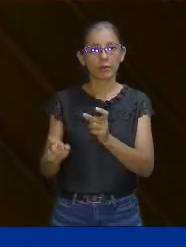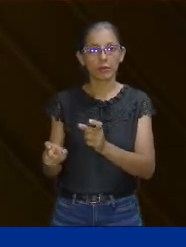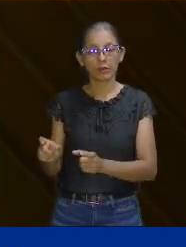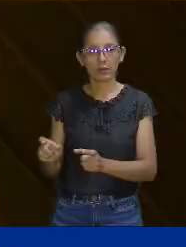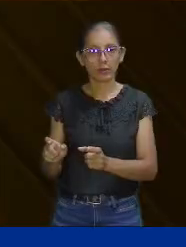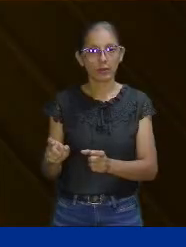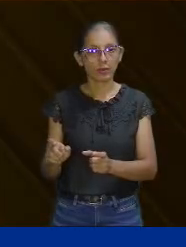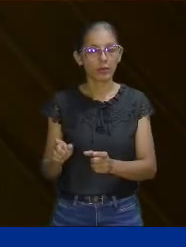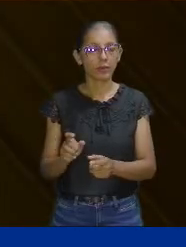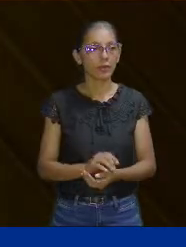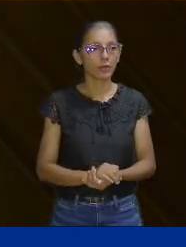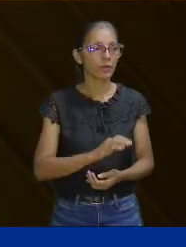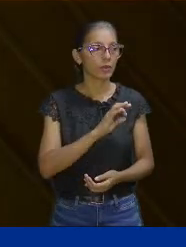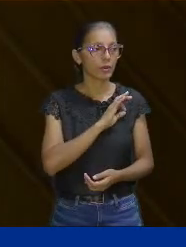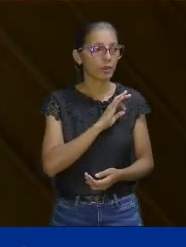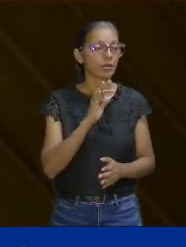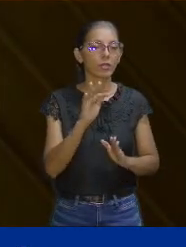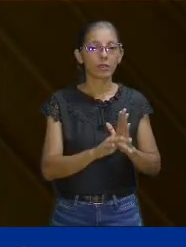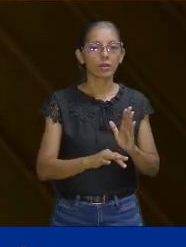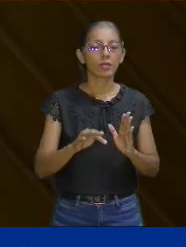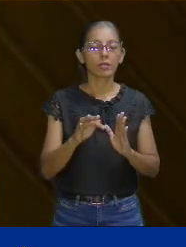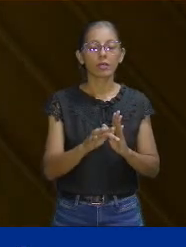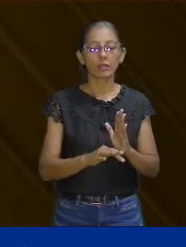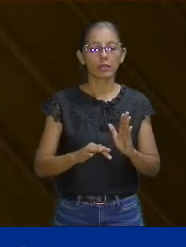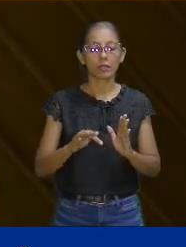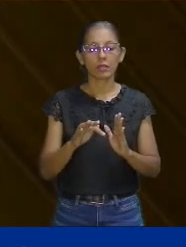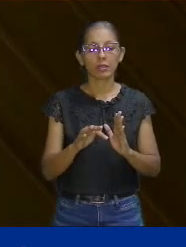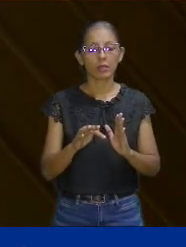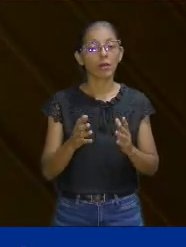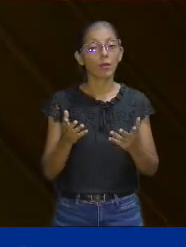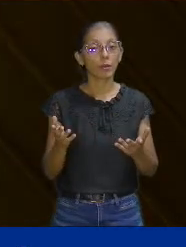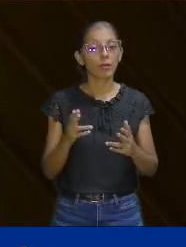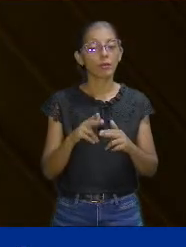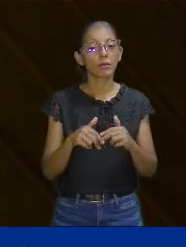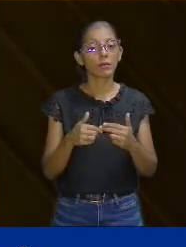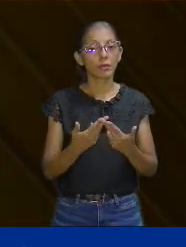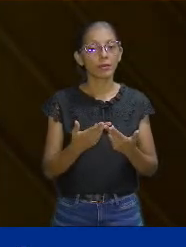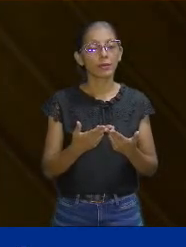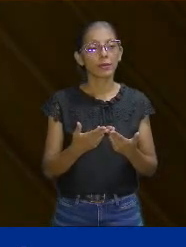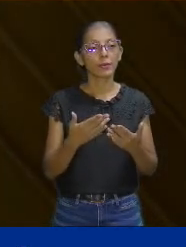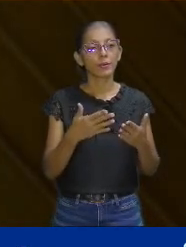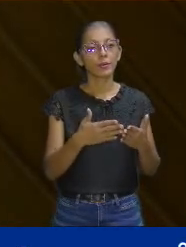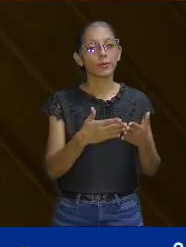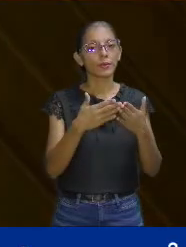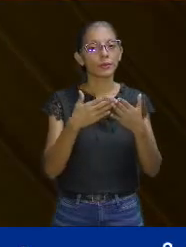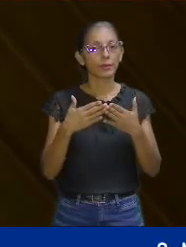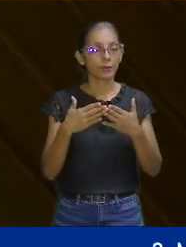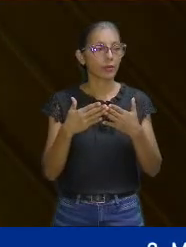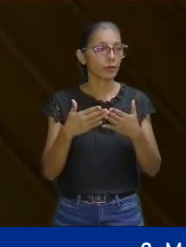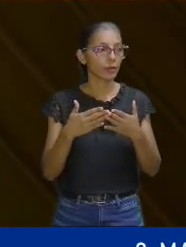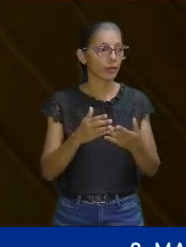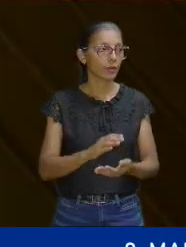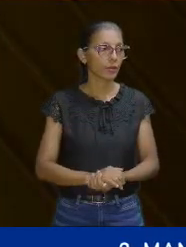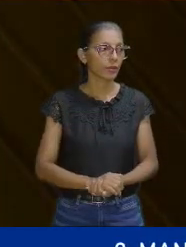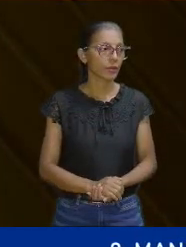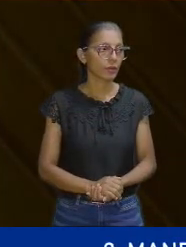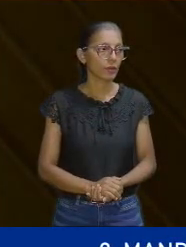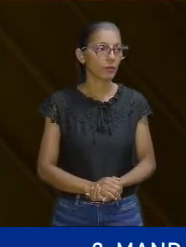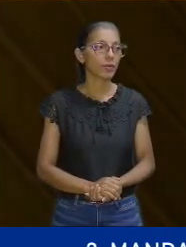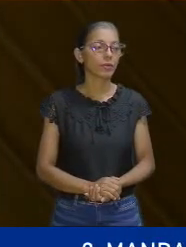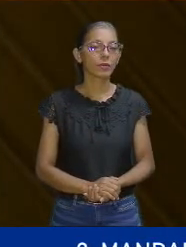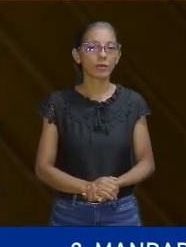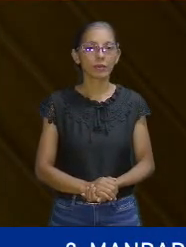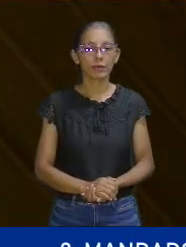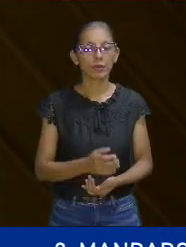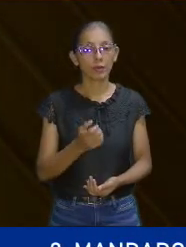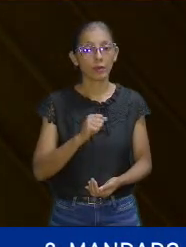na Polícia Federal. Então, com base nesses fundamentos, né, a defesa ela solicita dessa egrégia corte